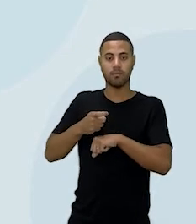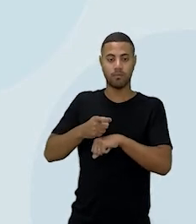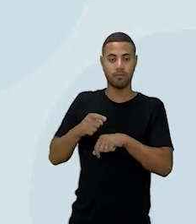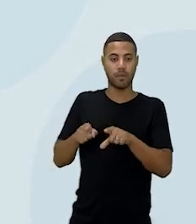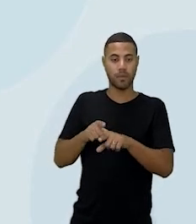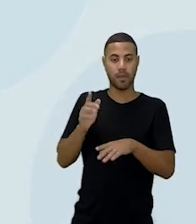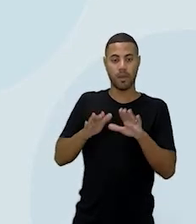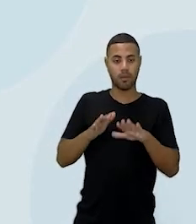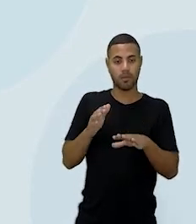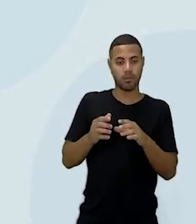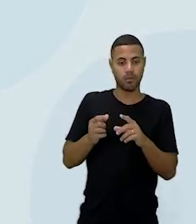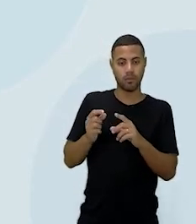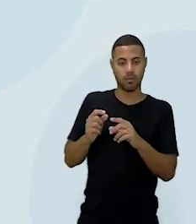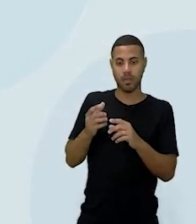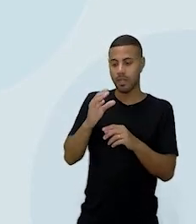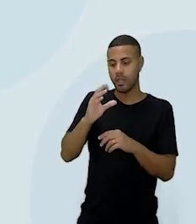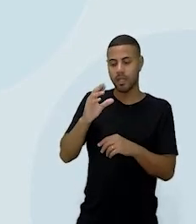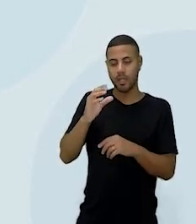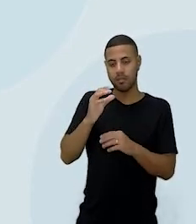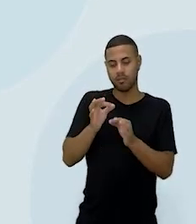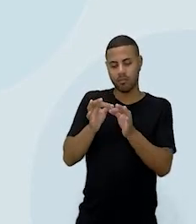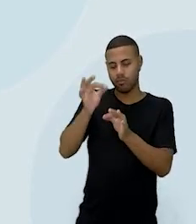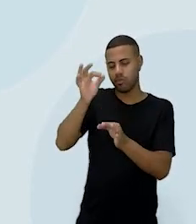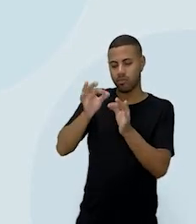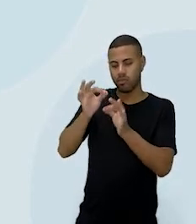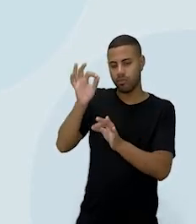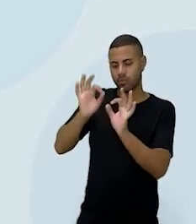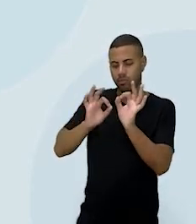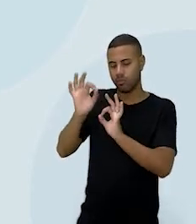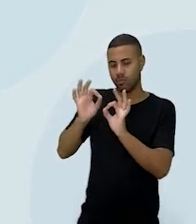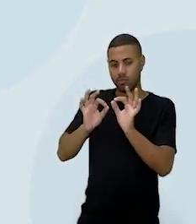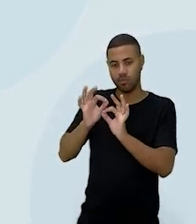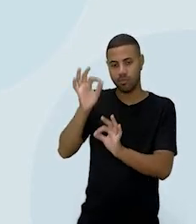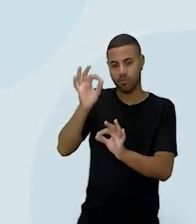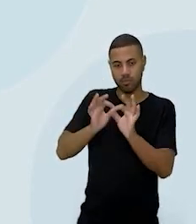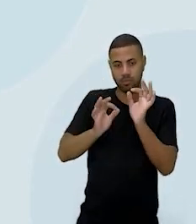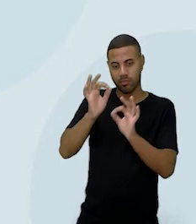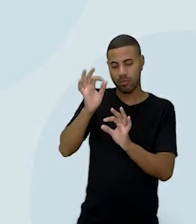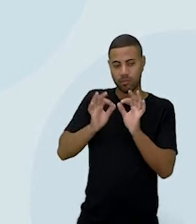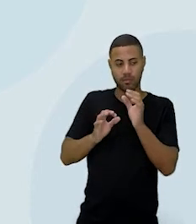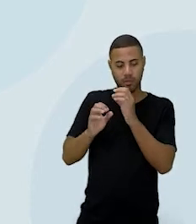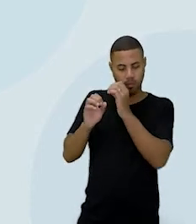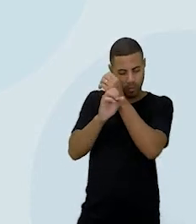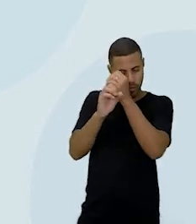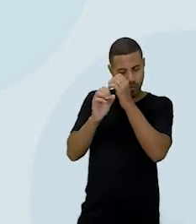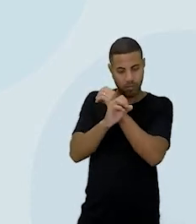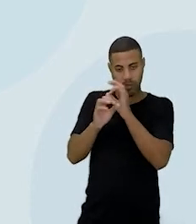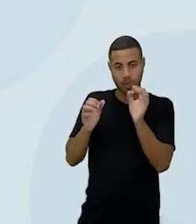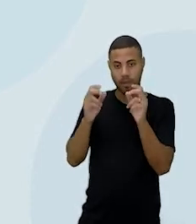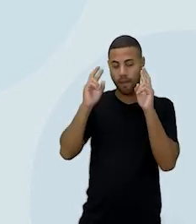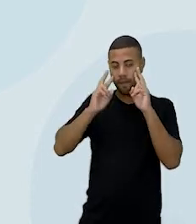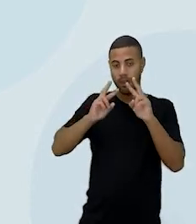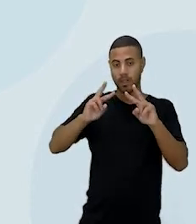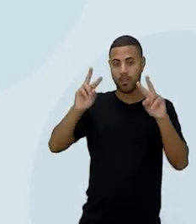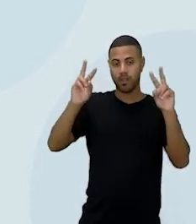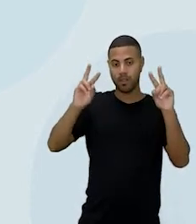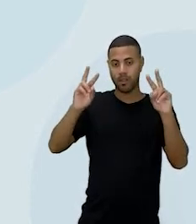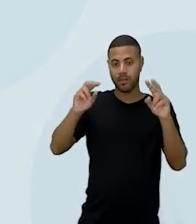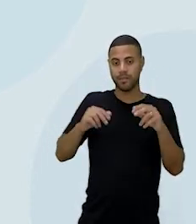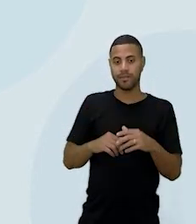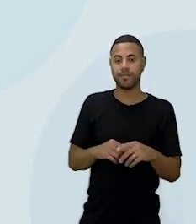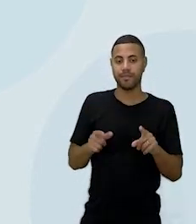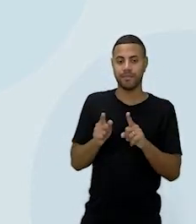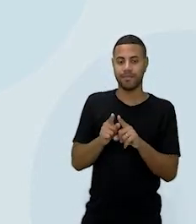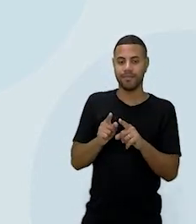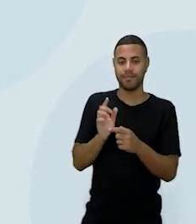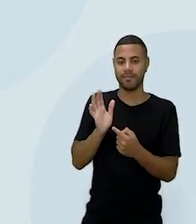alguns cristais ali, depois que fica microscopicamente visível de forma microscópica,